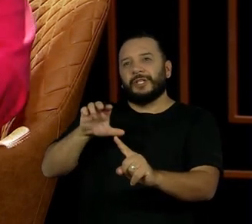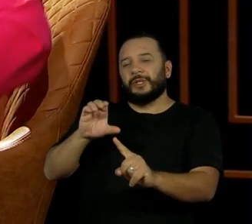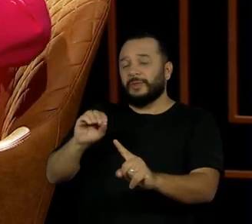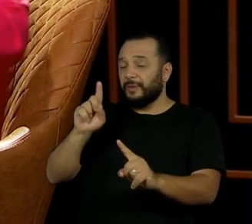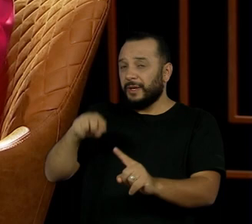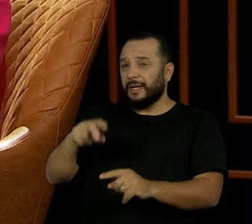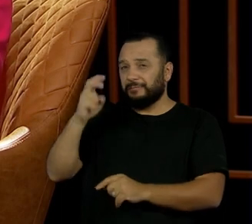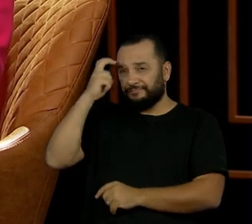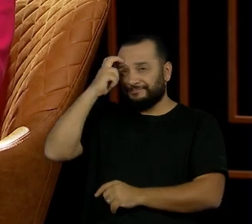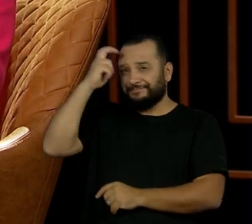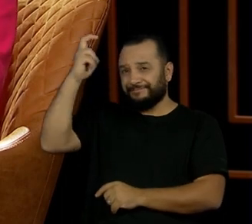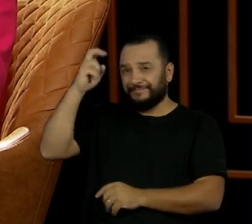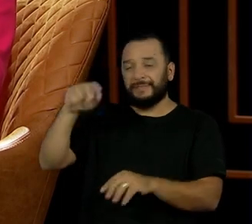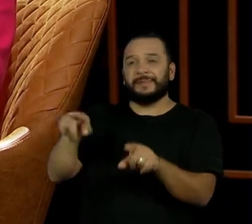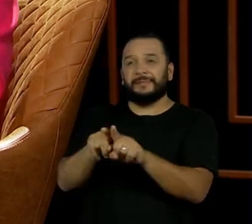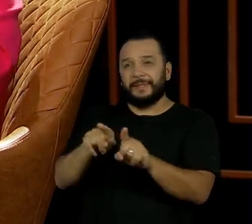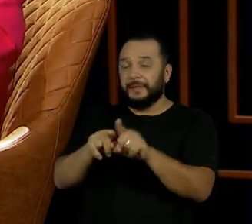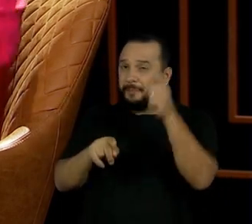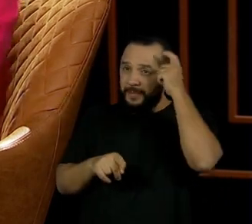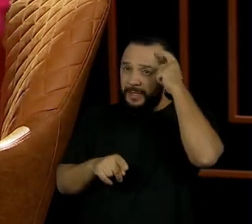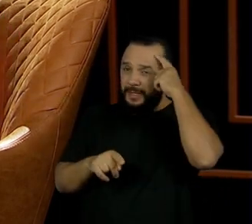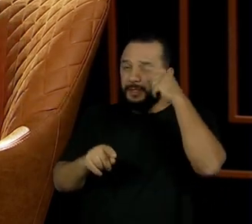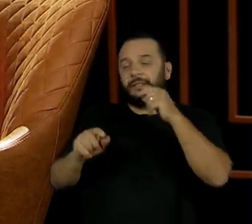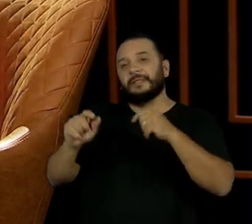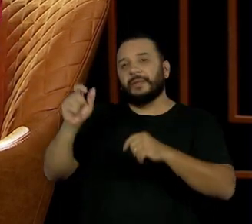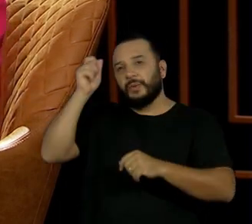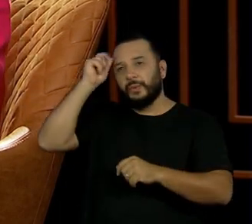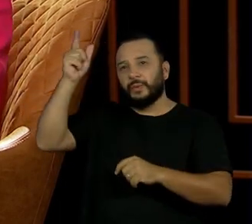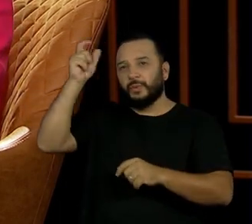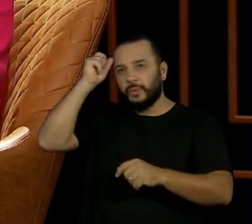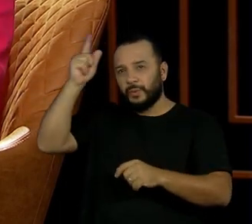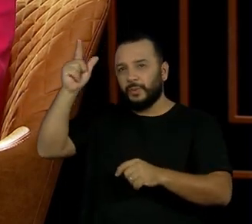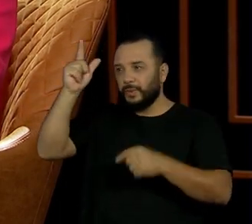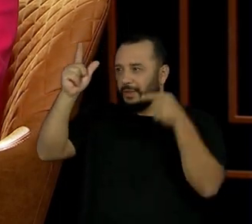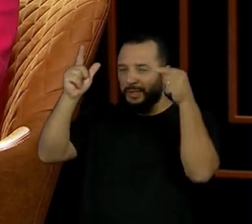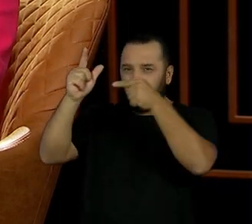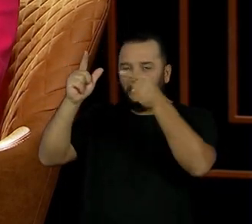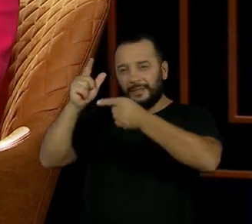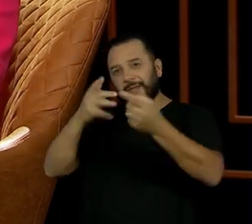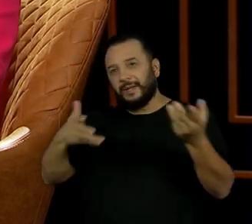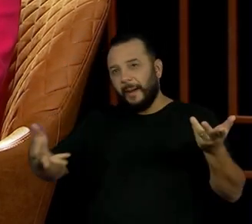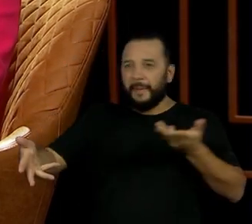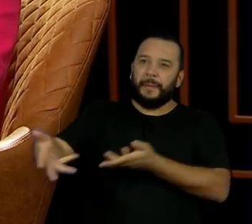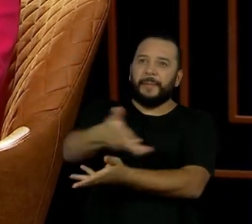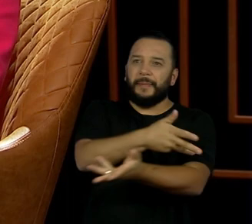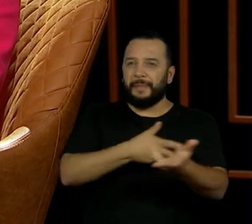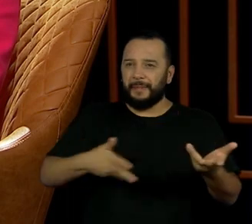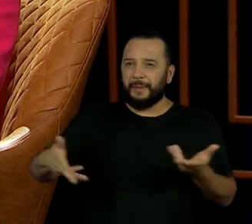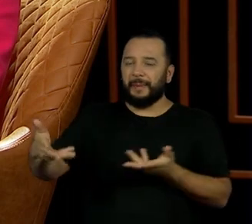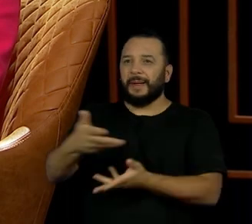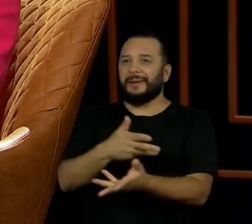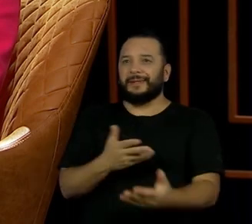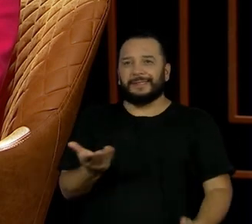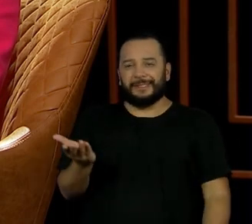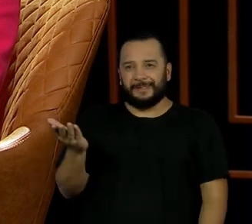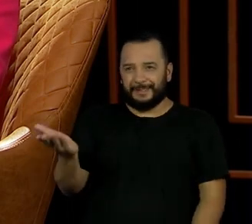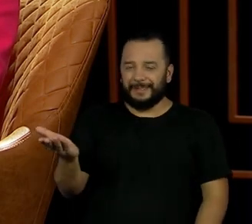que pensa em cultura pensa em compartilhar cultura é um cara totalmente